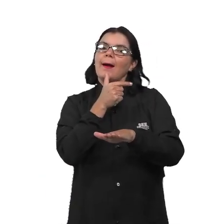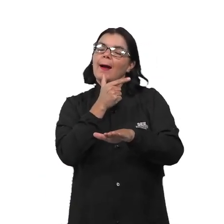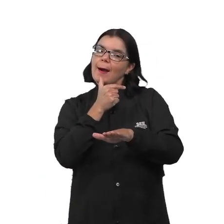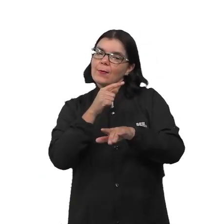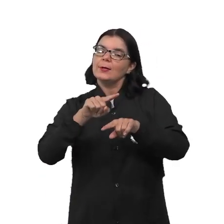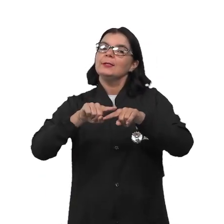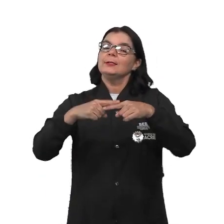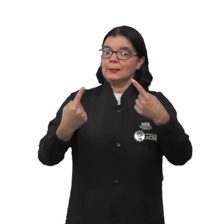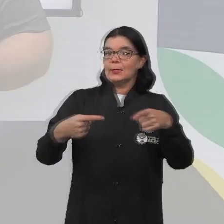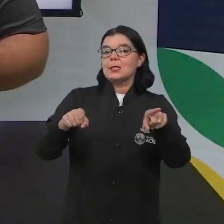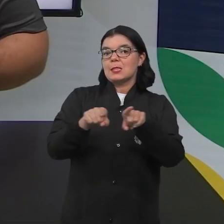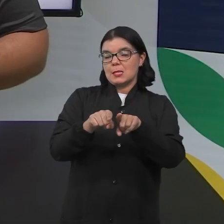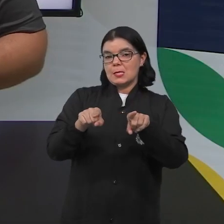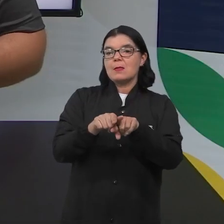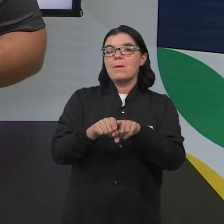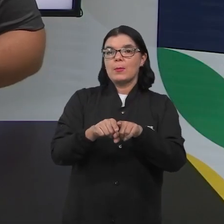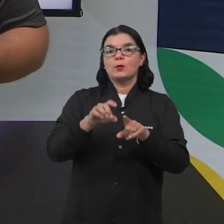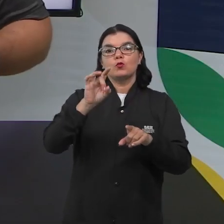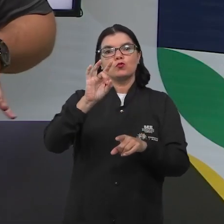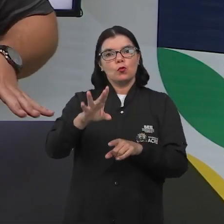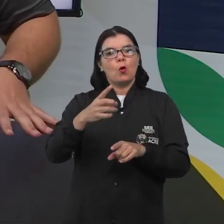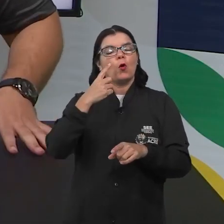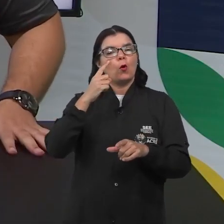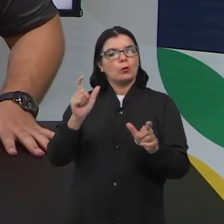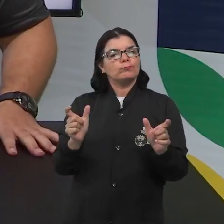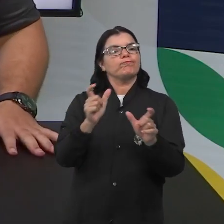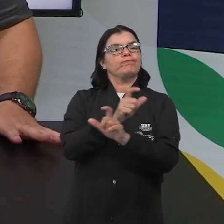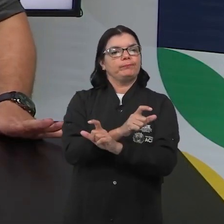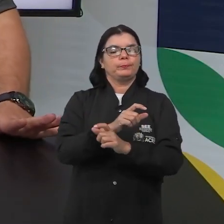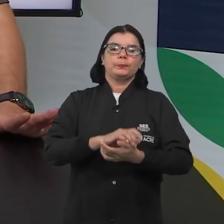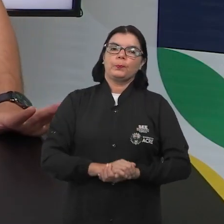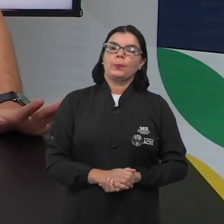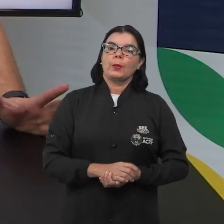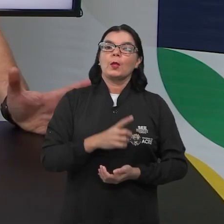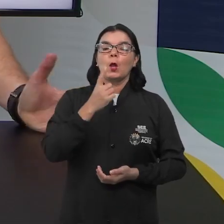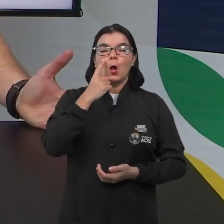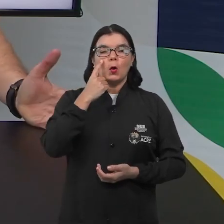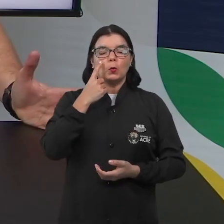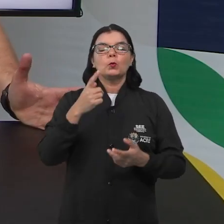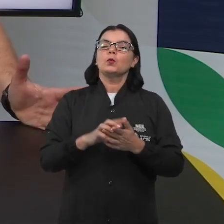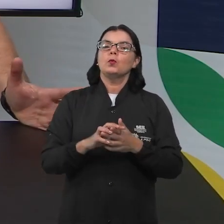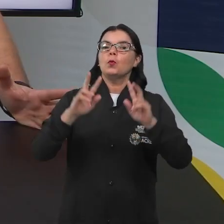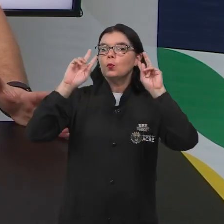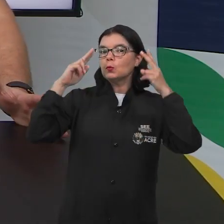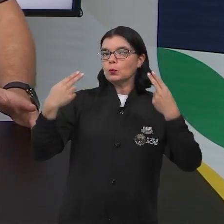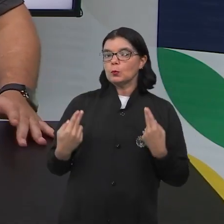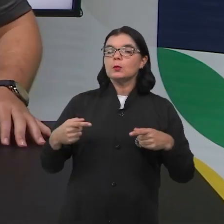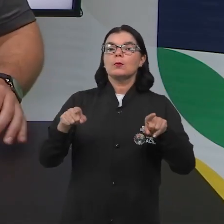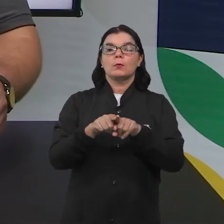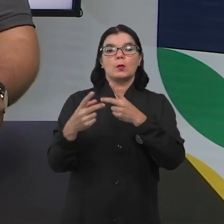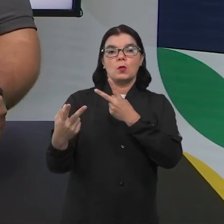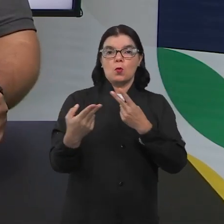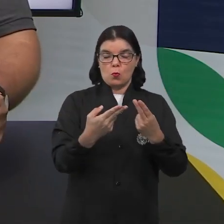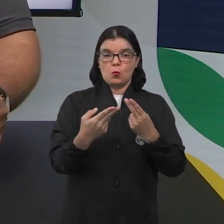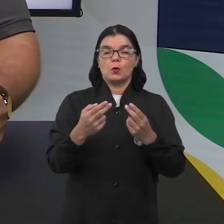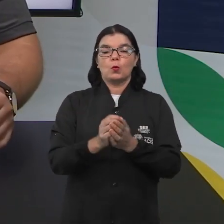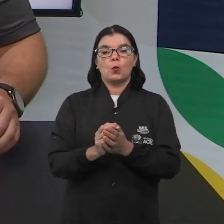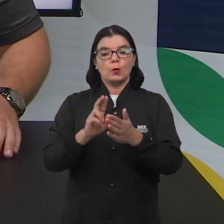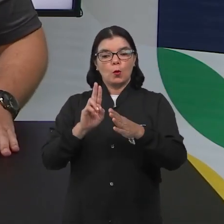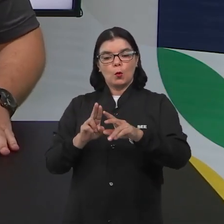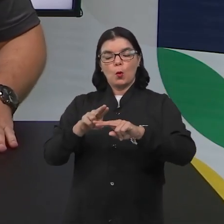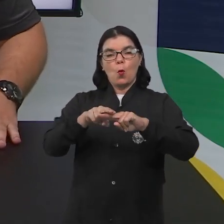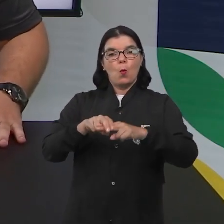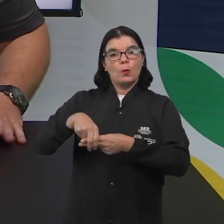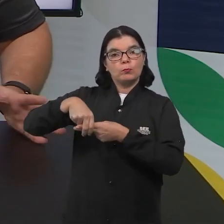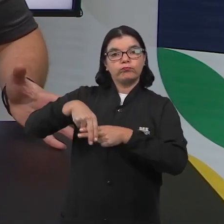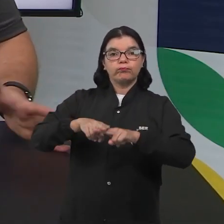ter essa questão, né? Só que de sentido oposto. Aqui com o Calvin vai funcionar da mesma forma. Quando ele vai cair, perceba